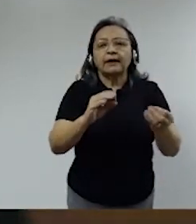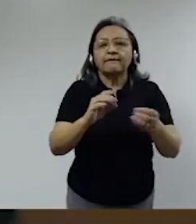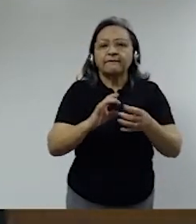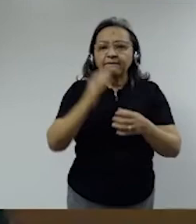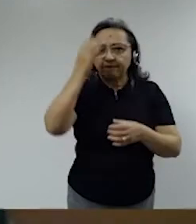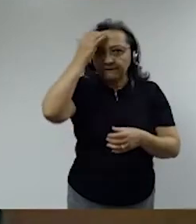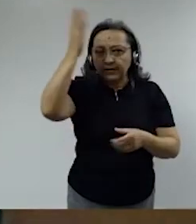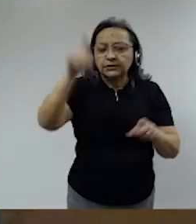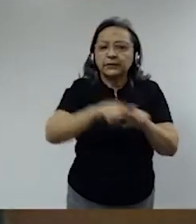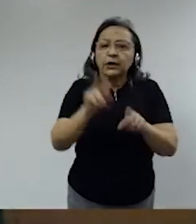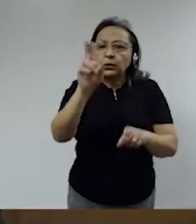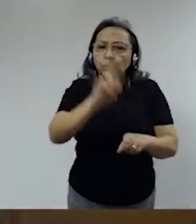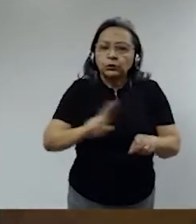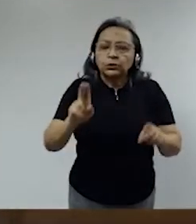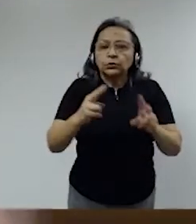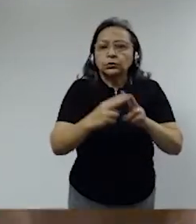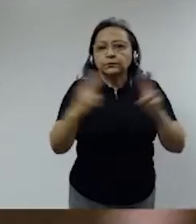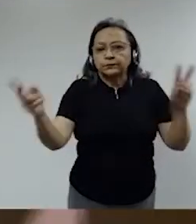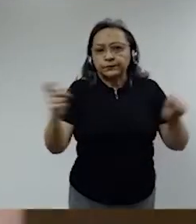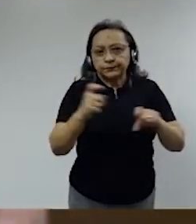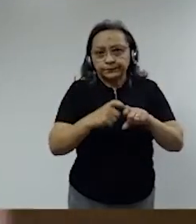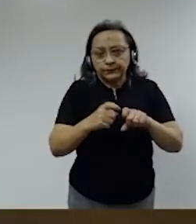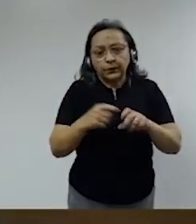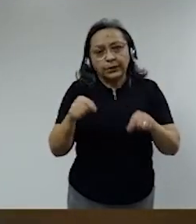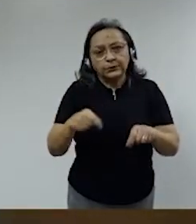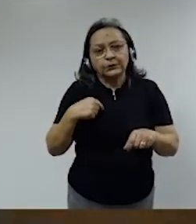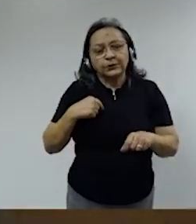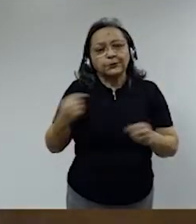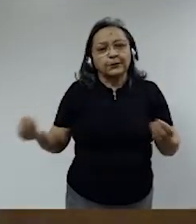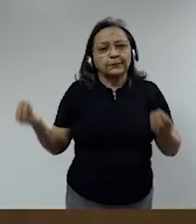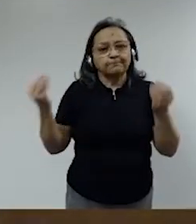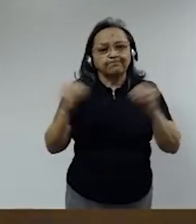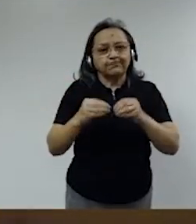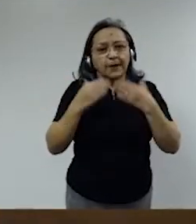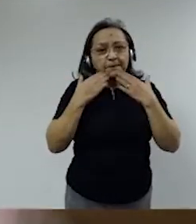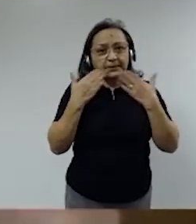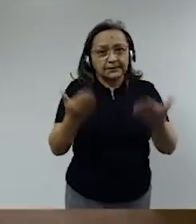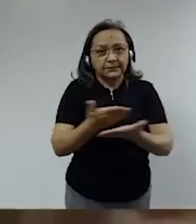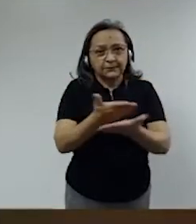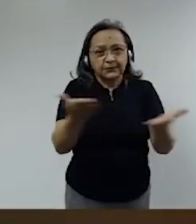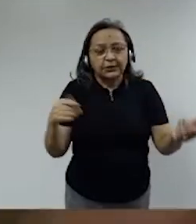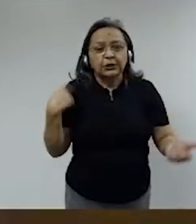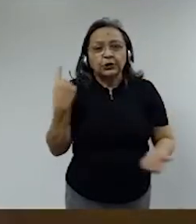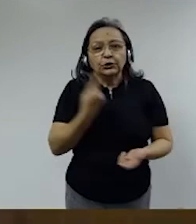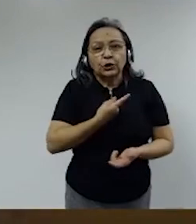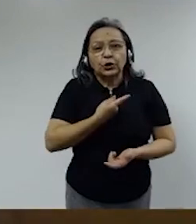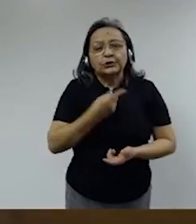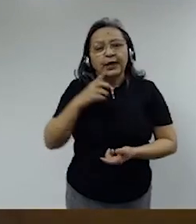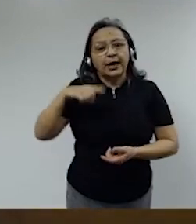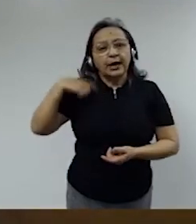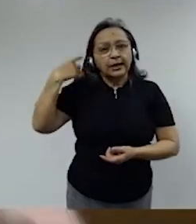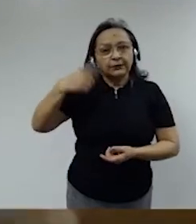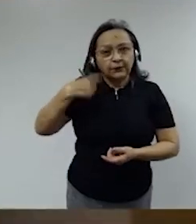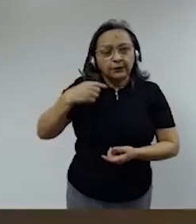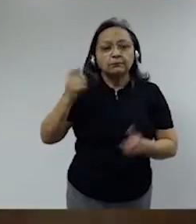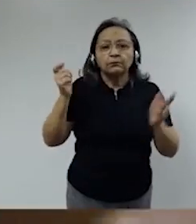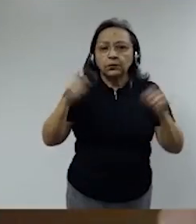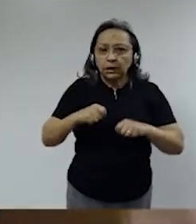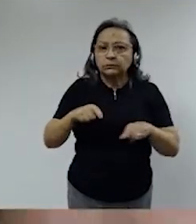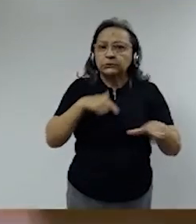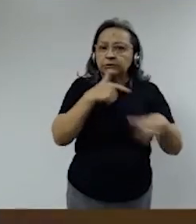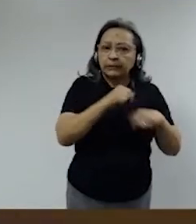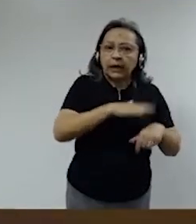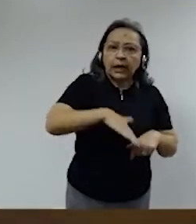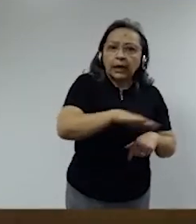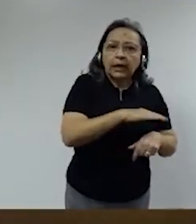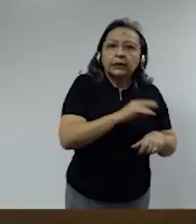auxilia no uso da telemedicina. Então, essas foram as ponderações que eu quis trazer aqui para vocês. Nós, como advogados, podemos atuar tanto na perspectiva